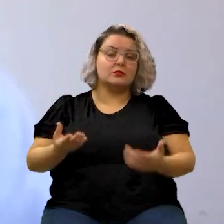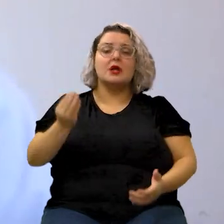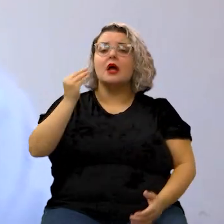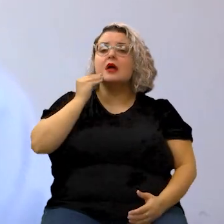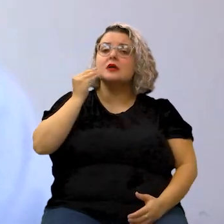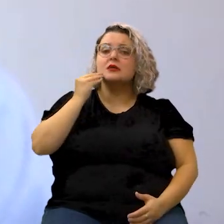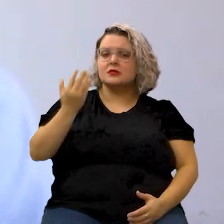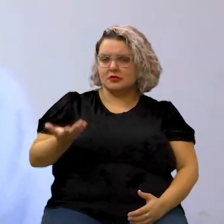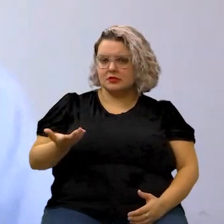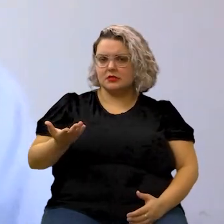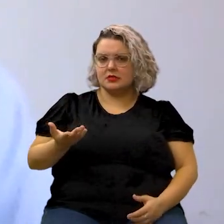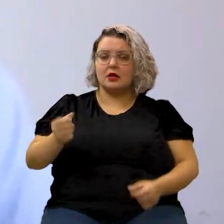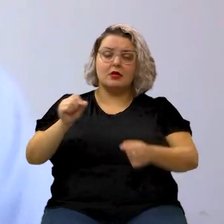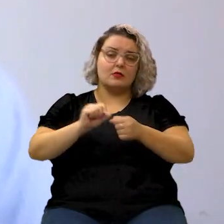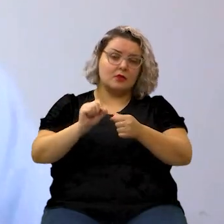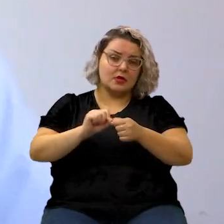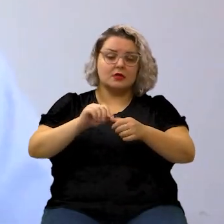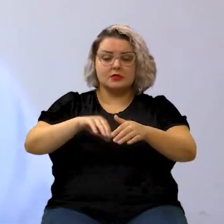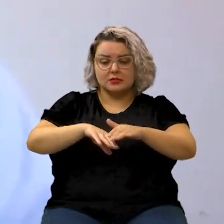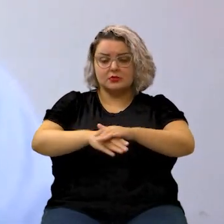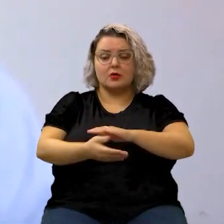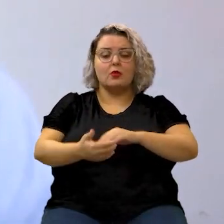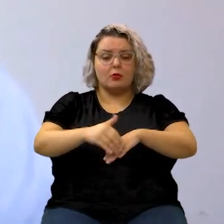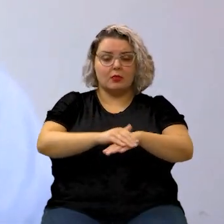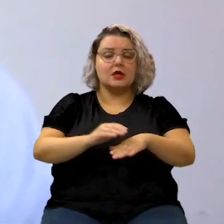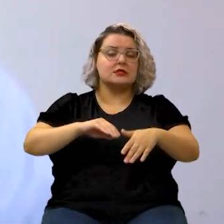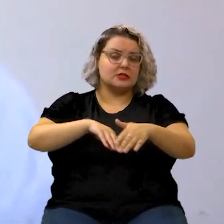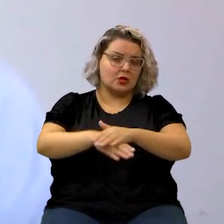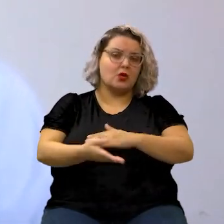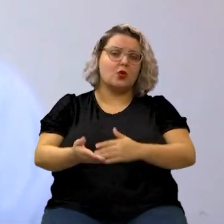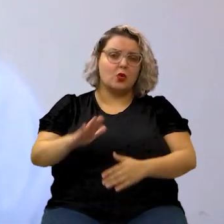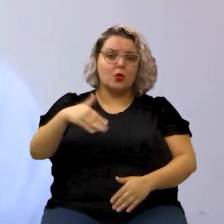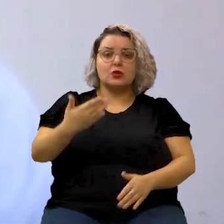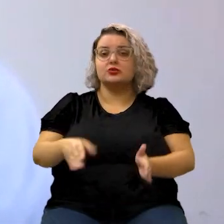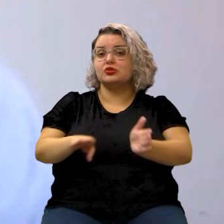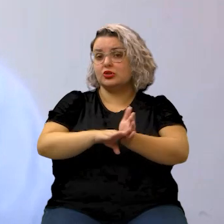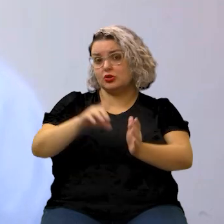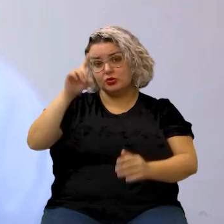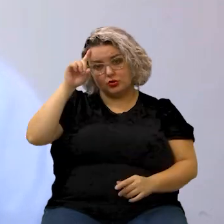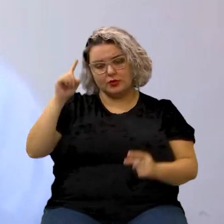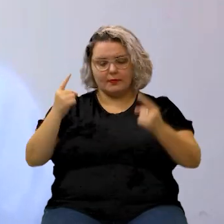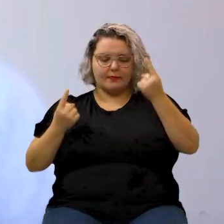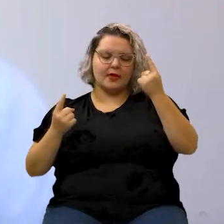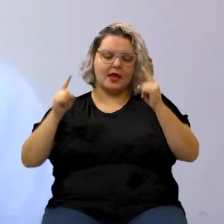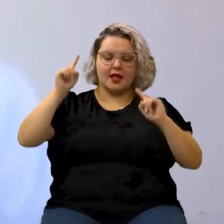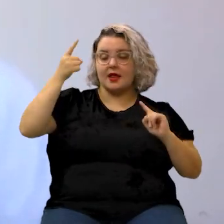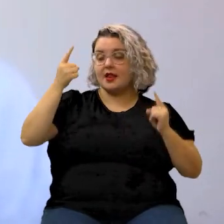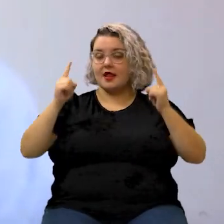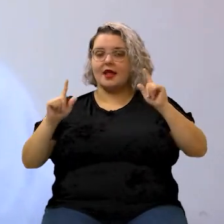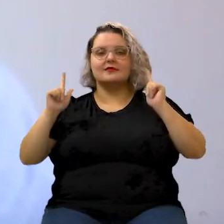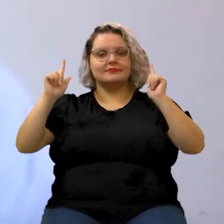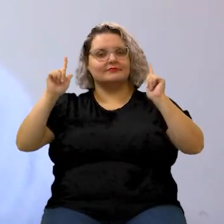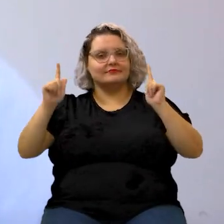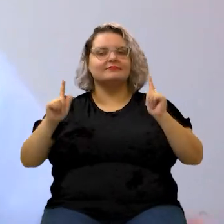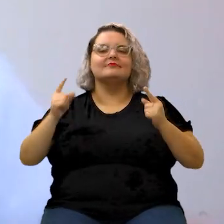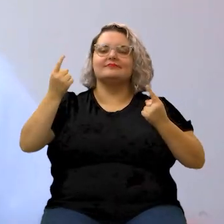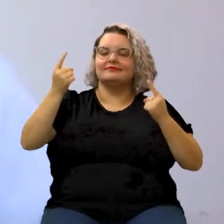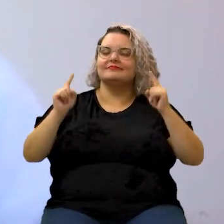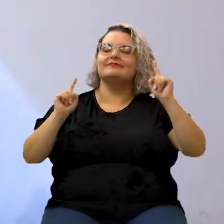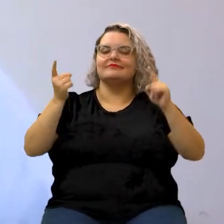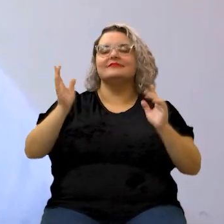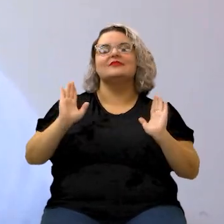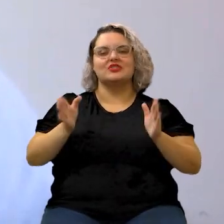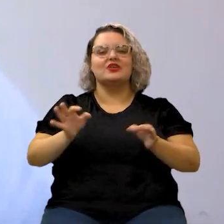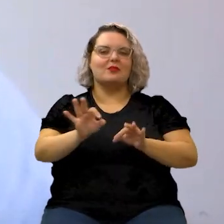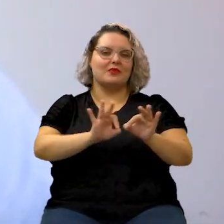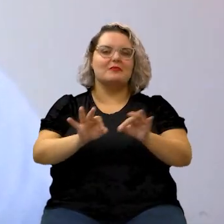você testar, para você fazer o seu pé se acostumar com aquele salto, para quando chegar no dia da sua folia, na curtição do carnaval, você já